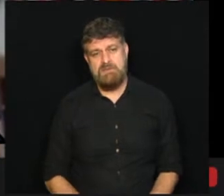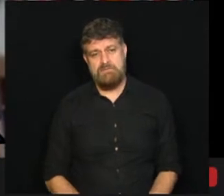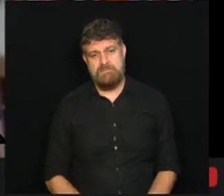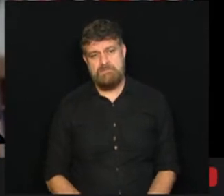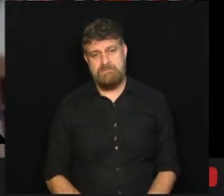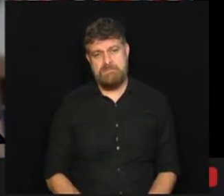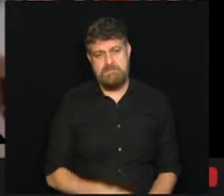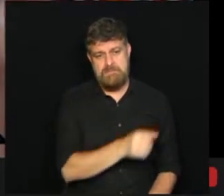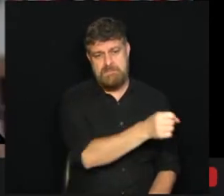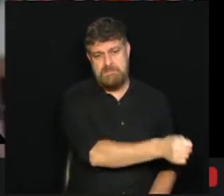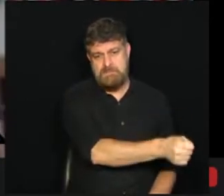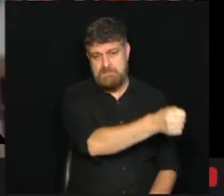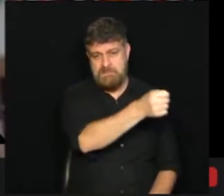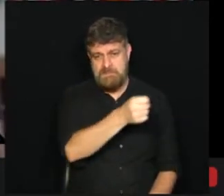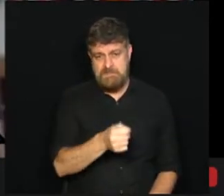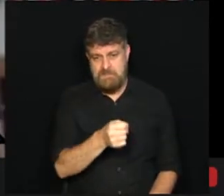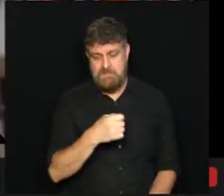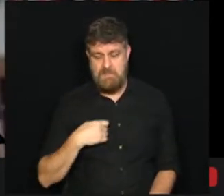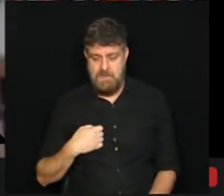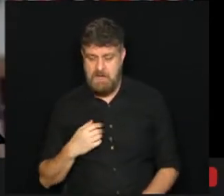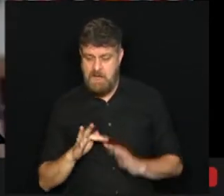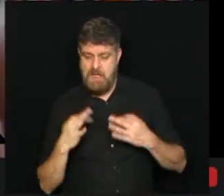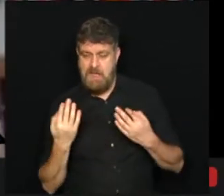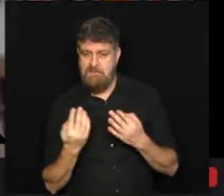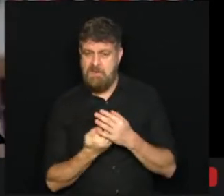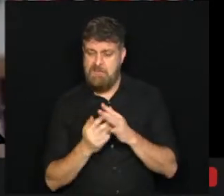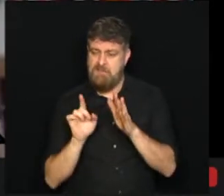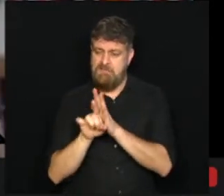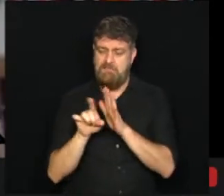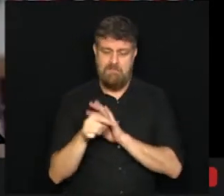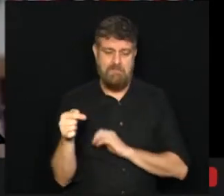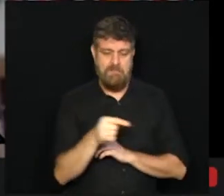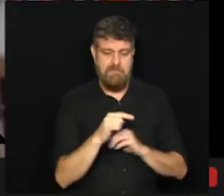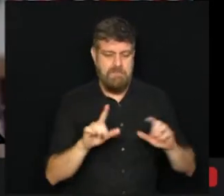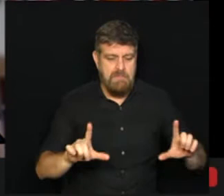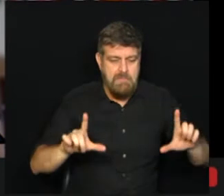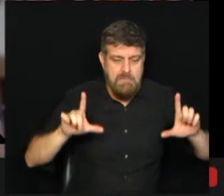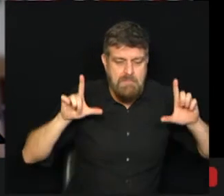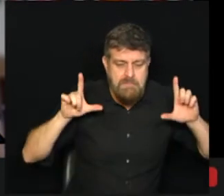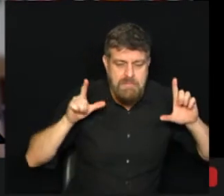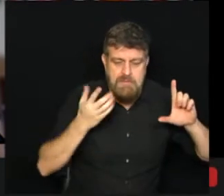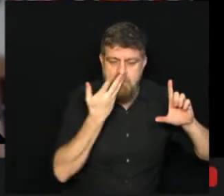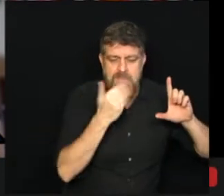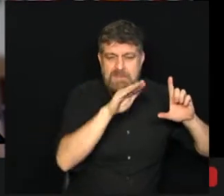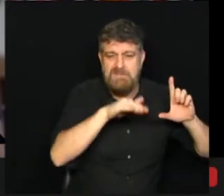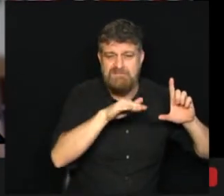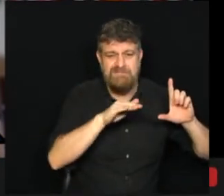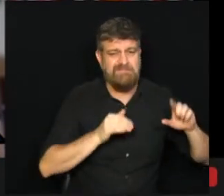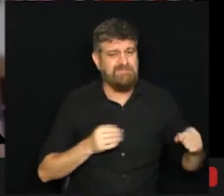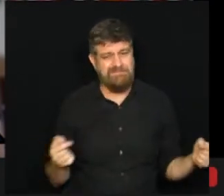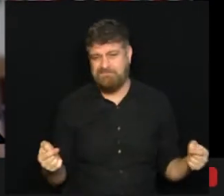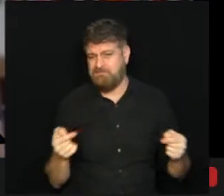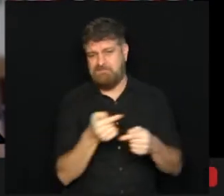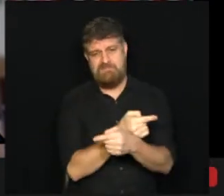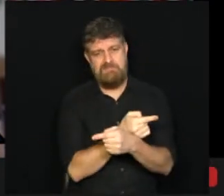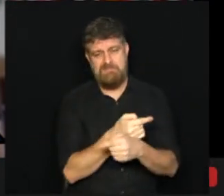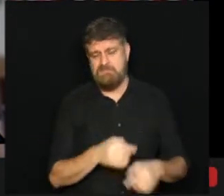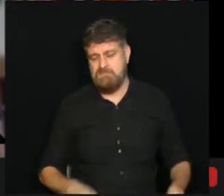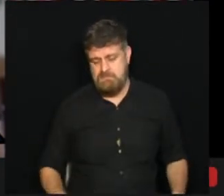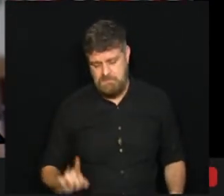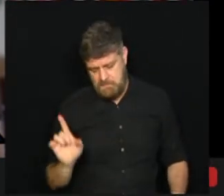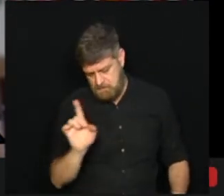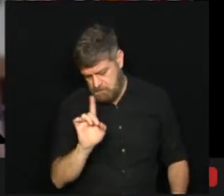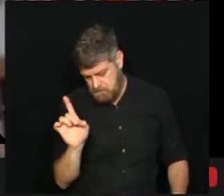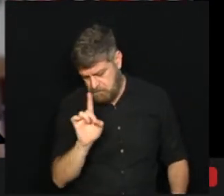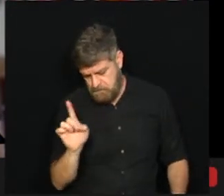que esse movimento de questionamento da ação estaria expondo a criança. Isso é completamente uma inversão dos fatos. Essa